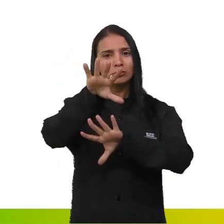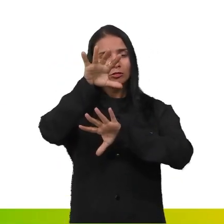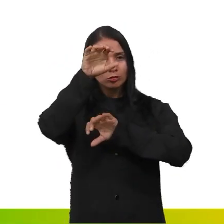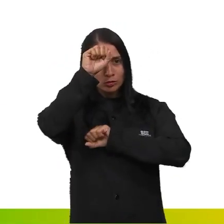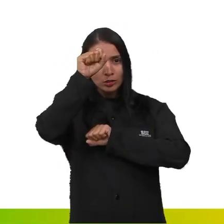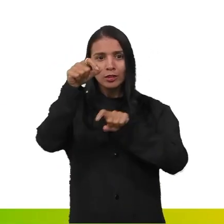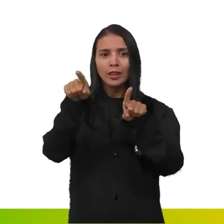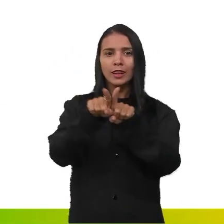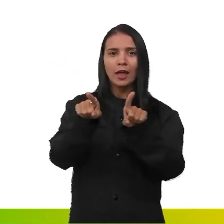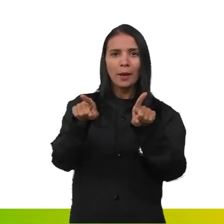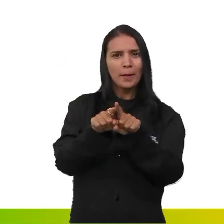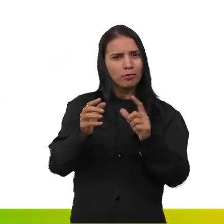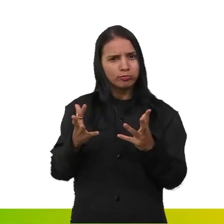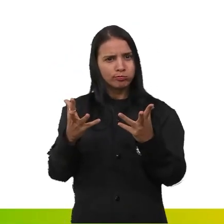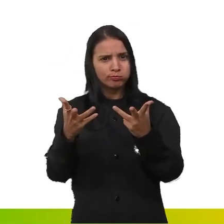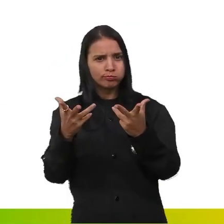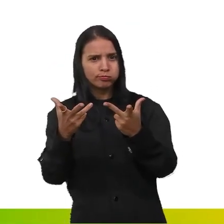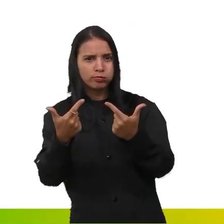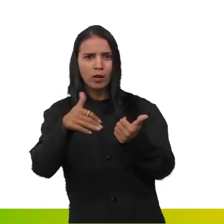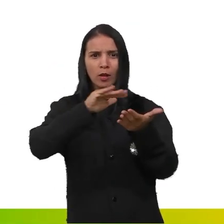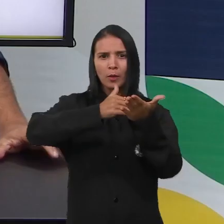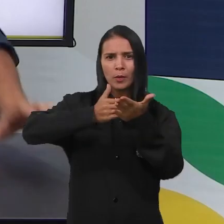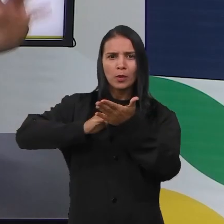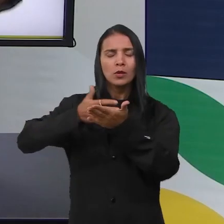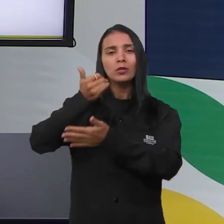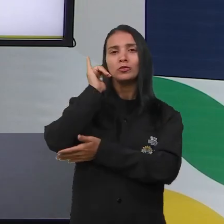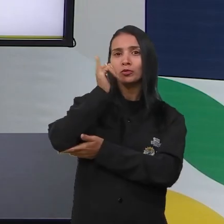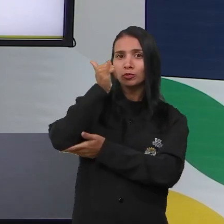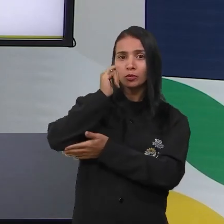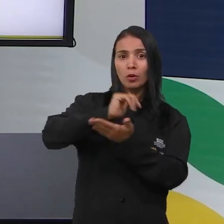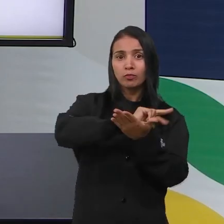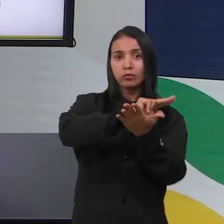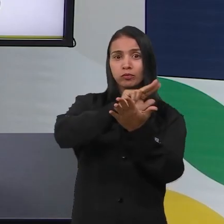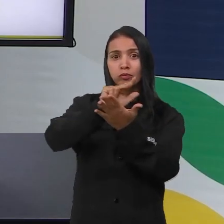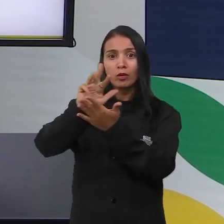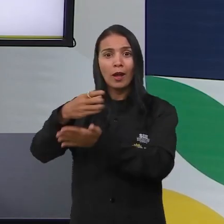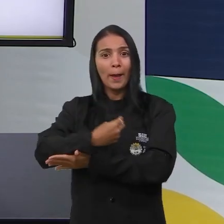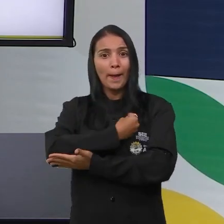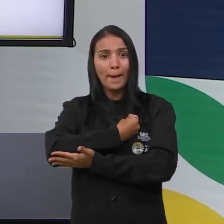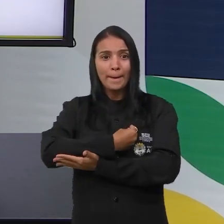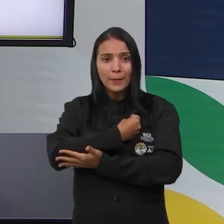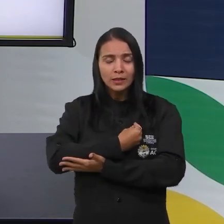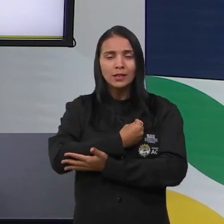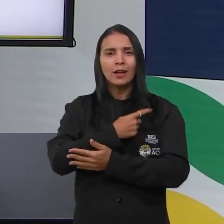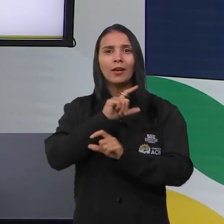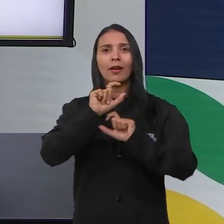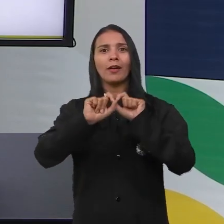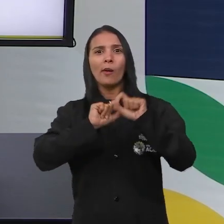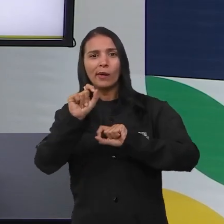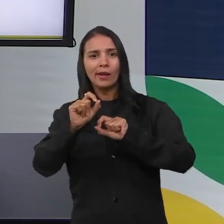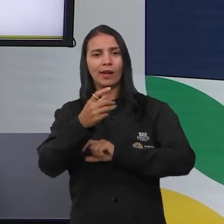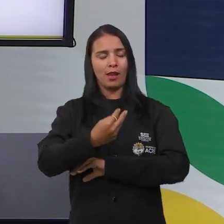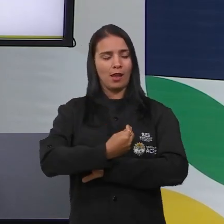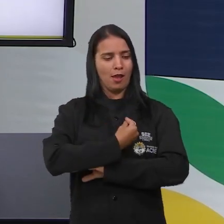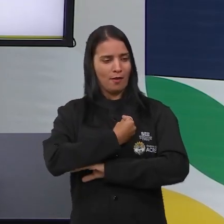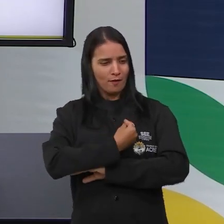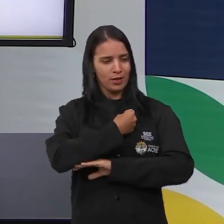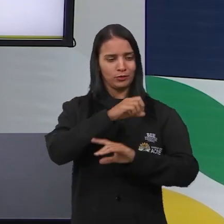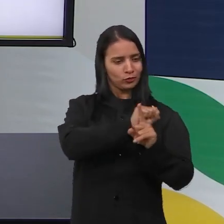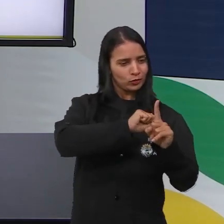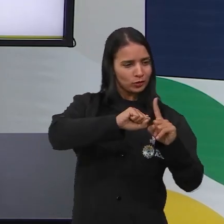de participar criticamente da vida social. Então, vou buscar criar um mecanismo em que eu vou